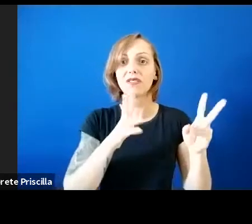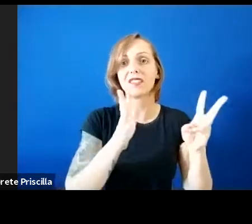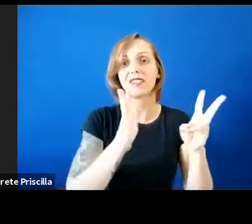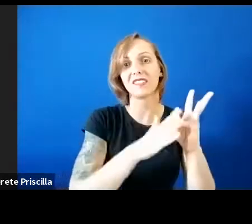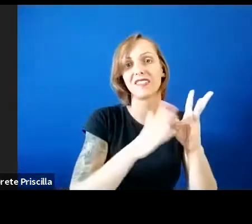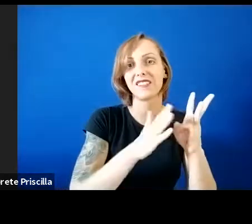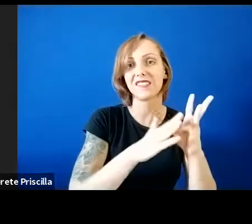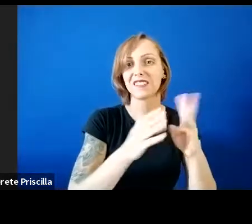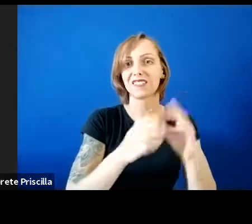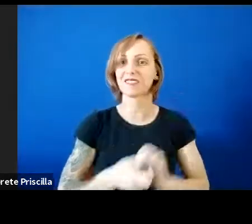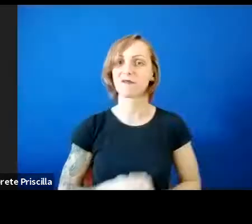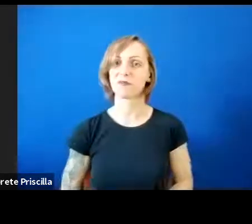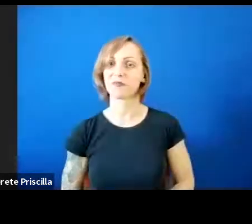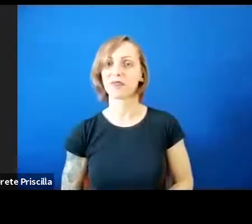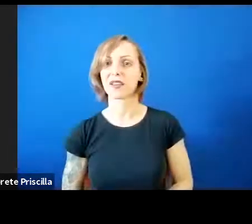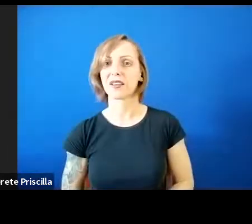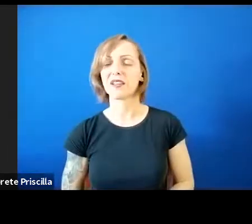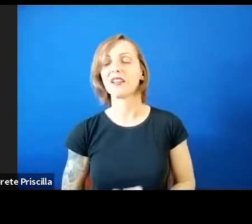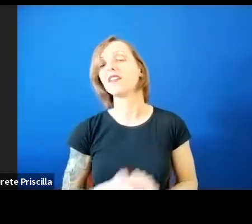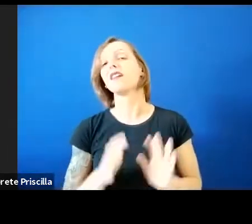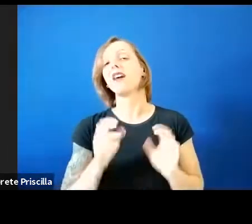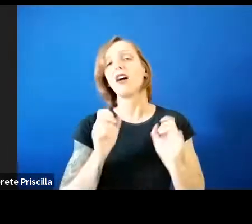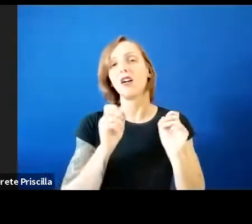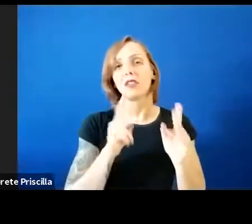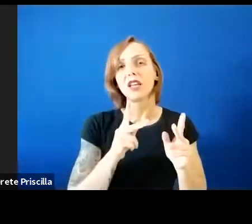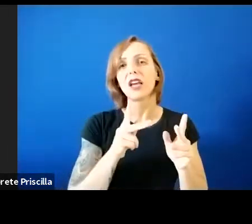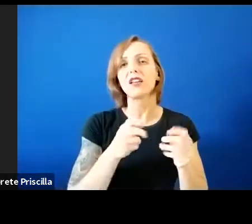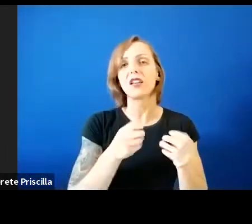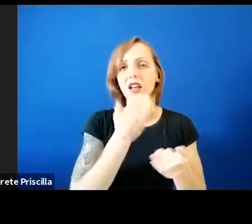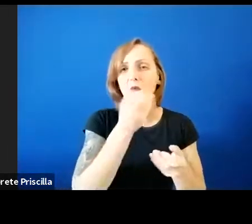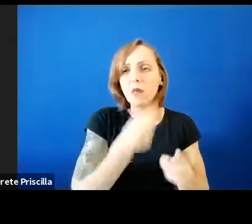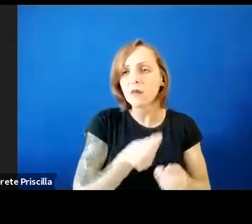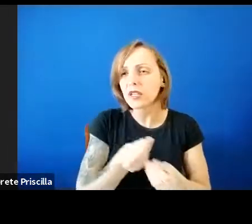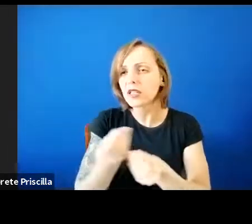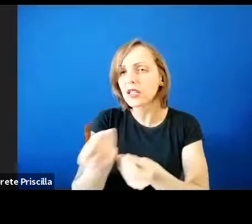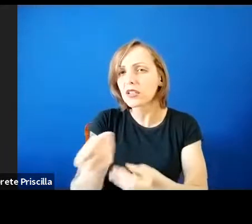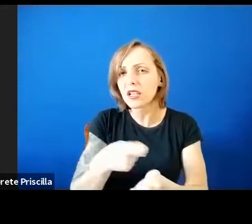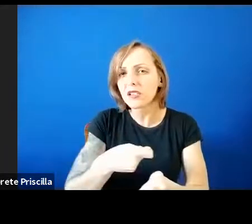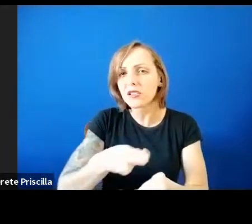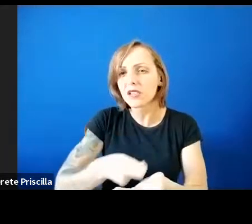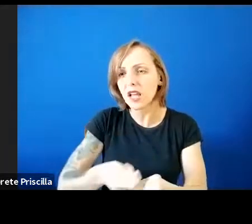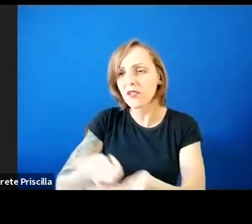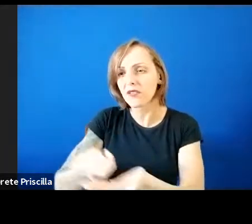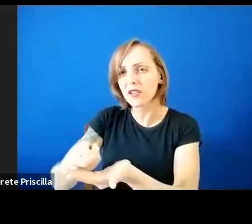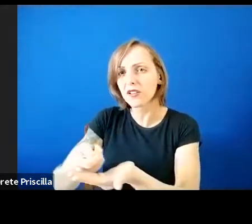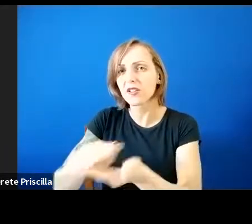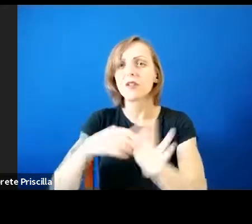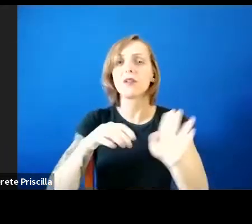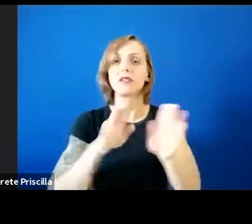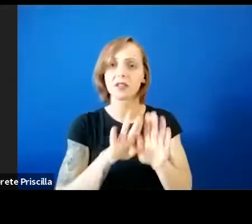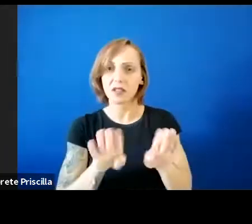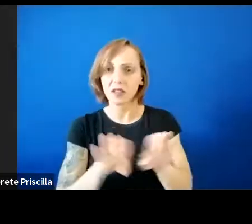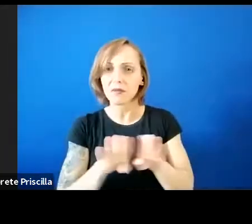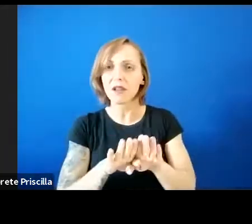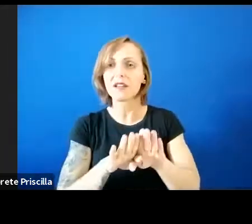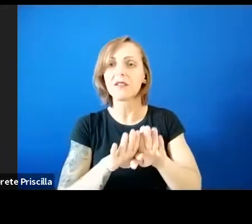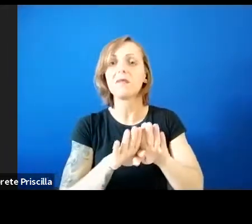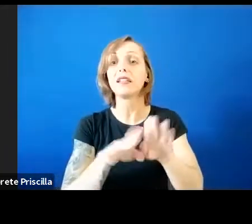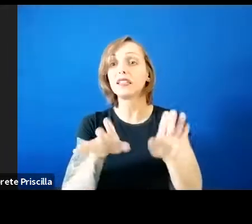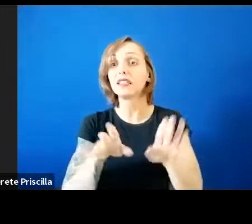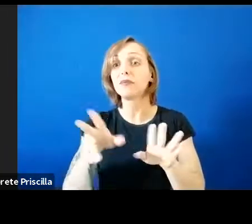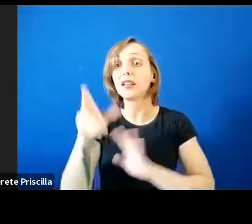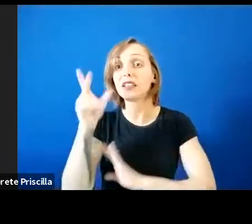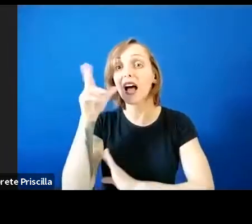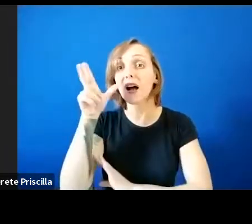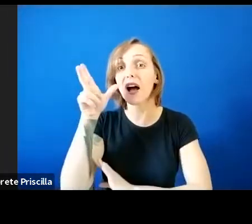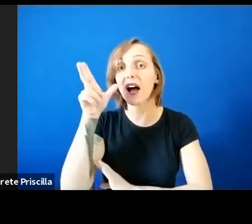no servi-los, né, mas é em ouvir a sabedoria, ouvir o que eles têm para nos dizer e para nos passar. E eu